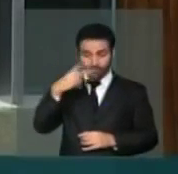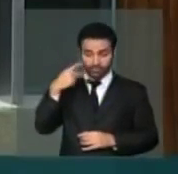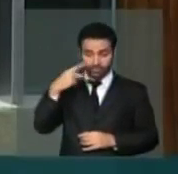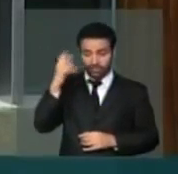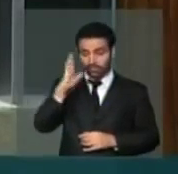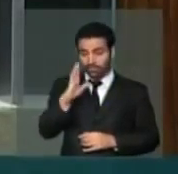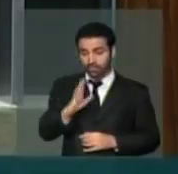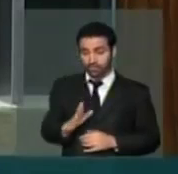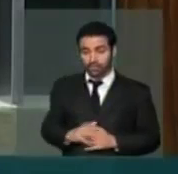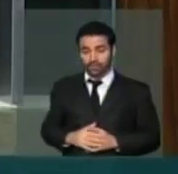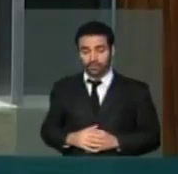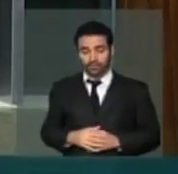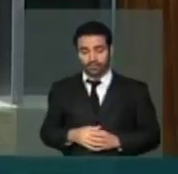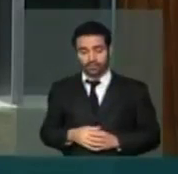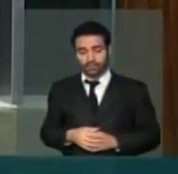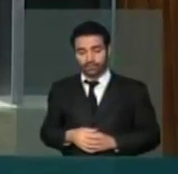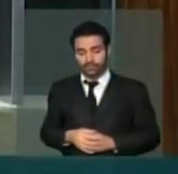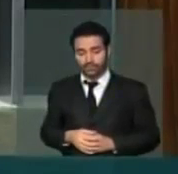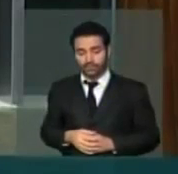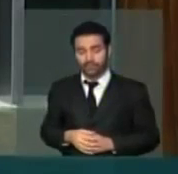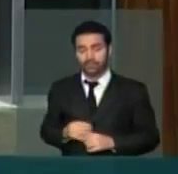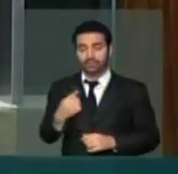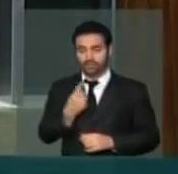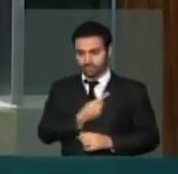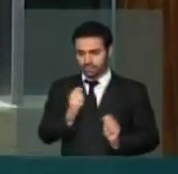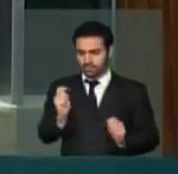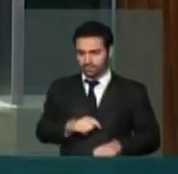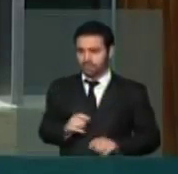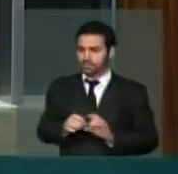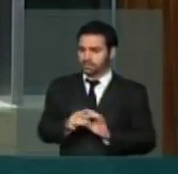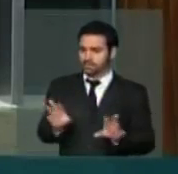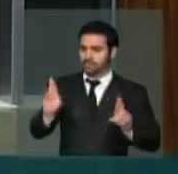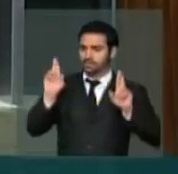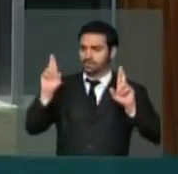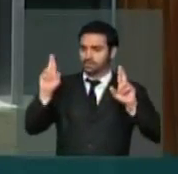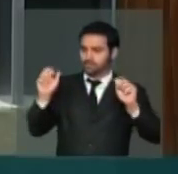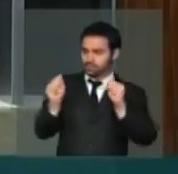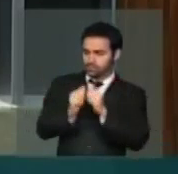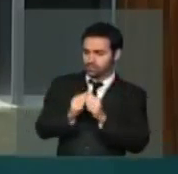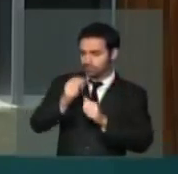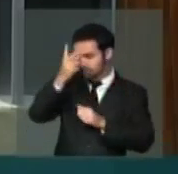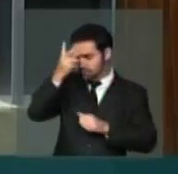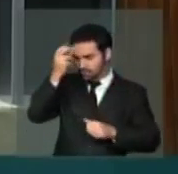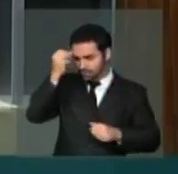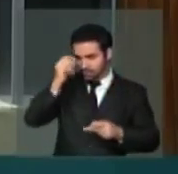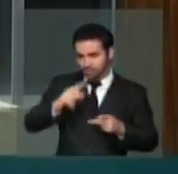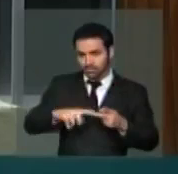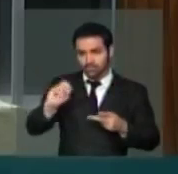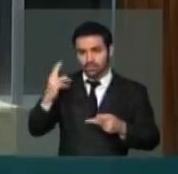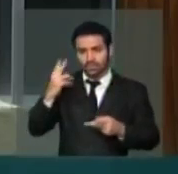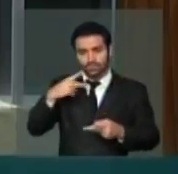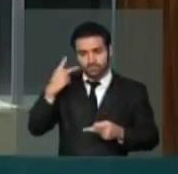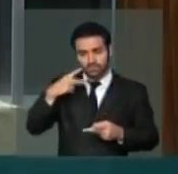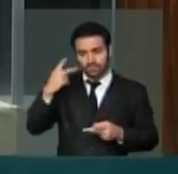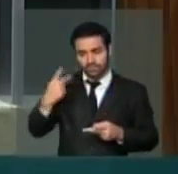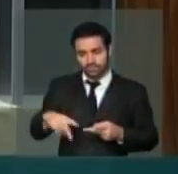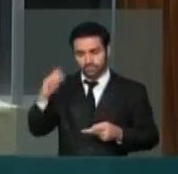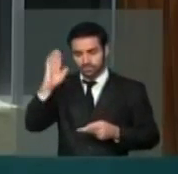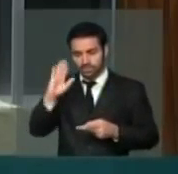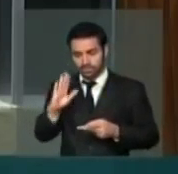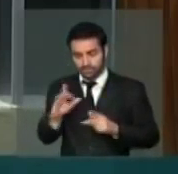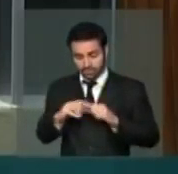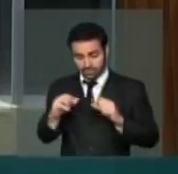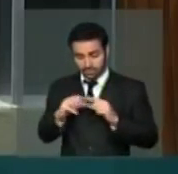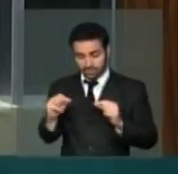Brasil. Nós poderemos esperar uma marcha dos prefeitos, dos vereadores aqui em Brasília,